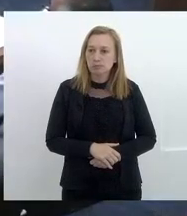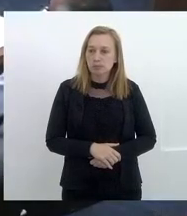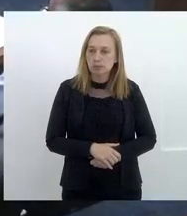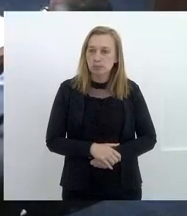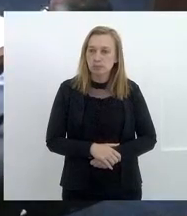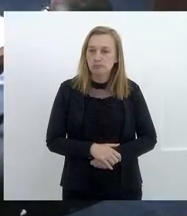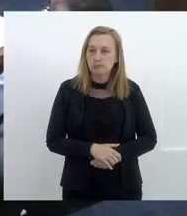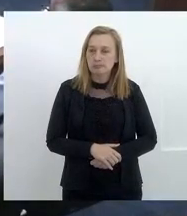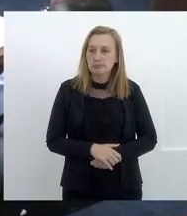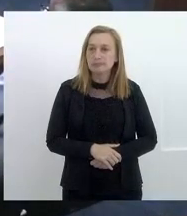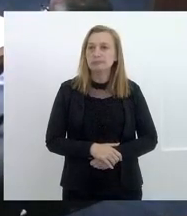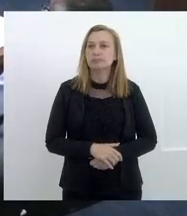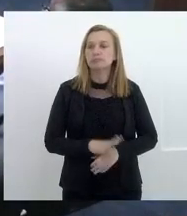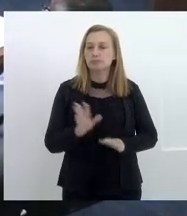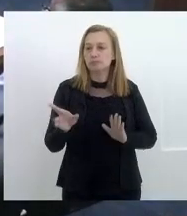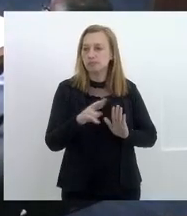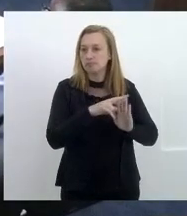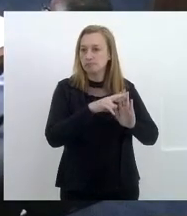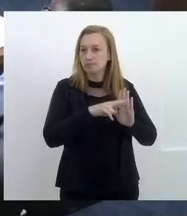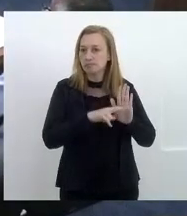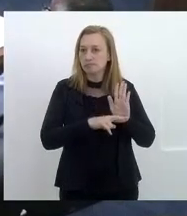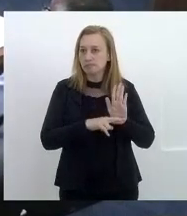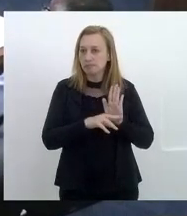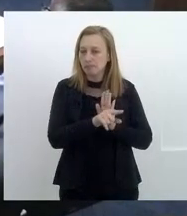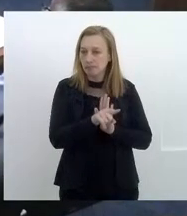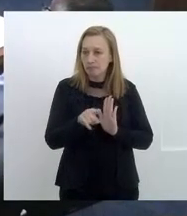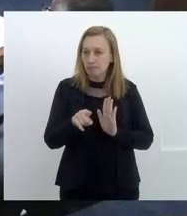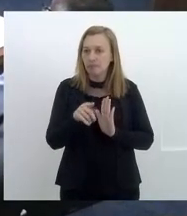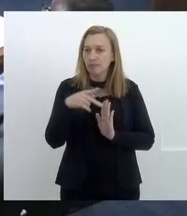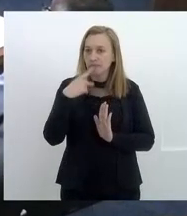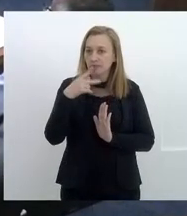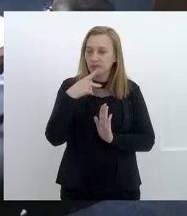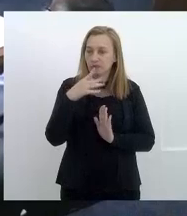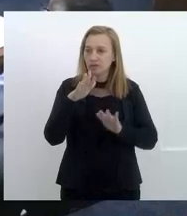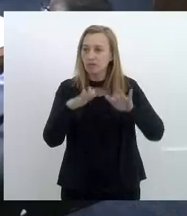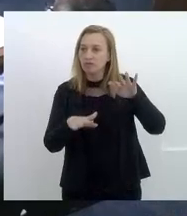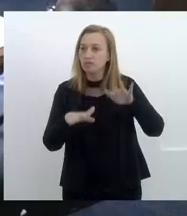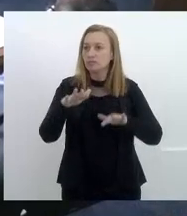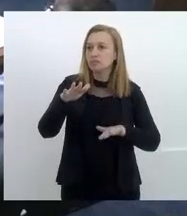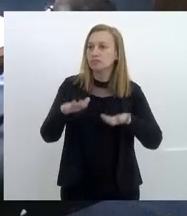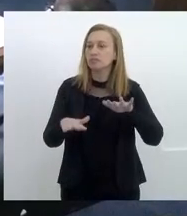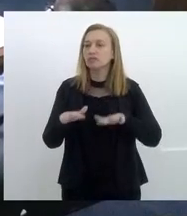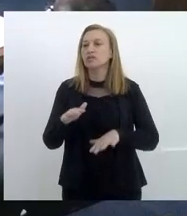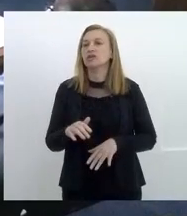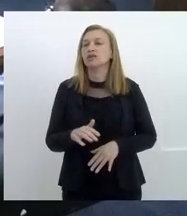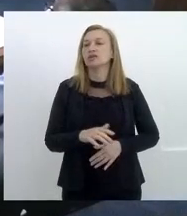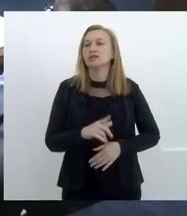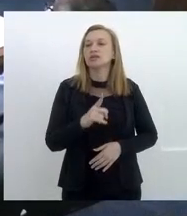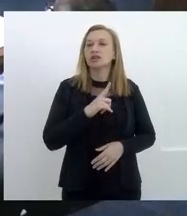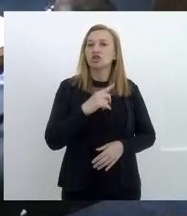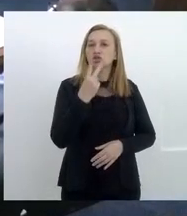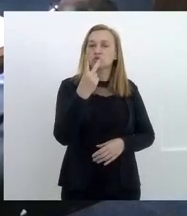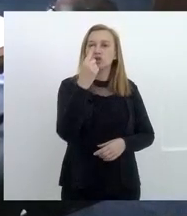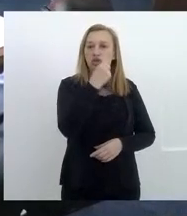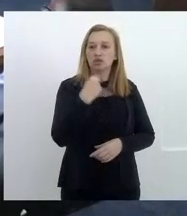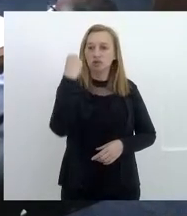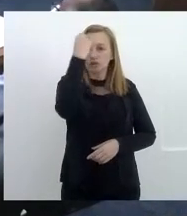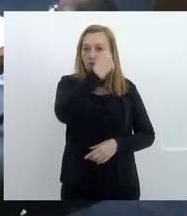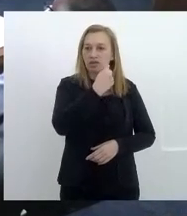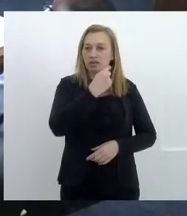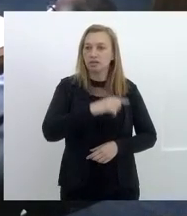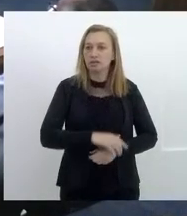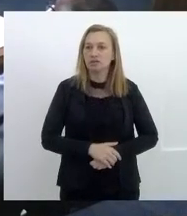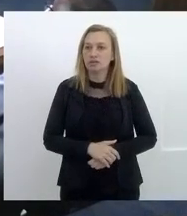é bem vou adotar um critério aqui de fazer falas intercaladas a gente tem mais duas horas de